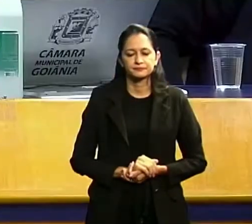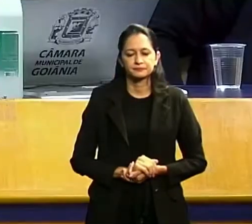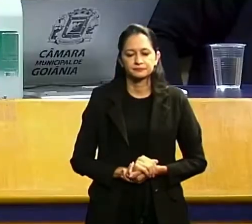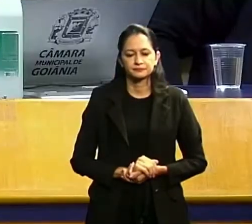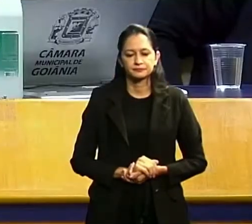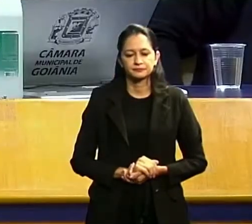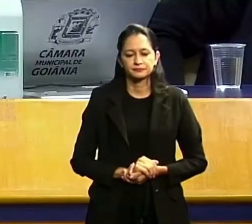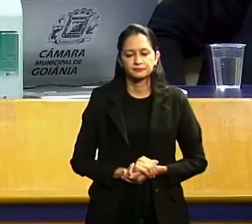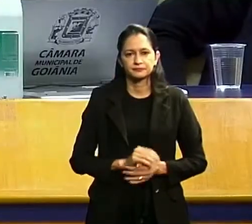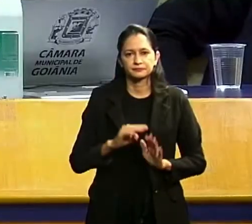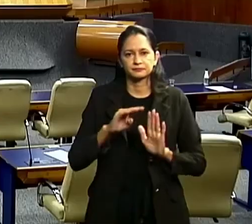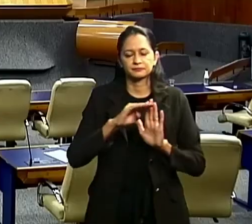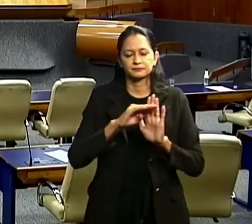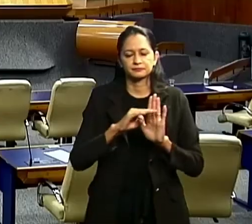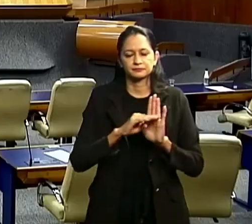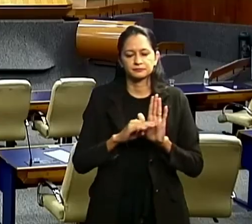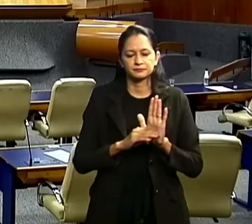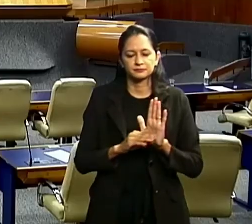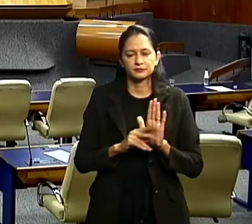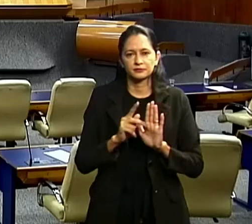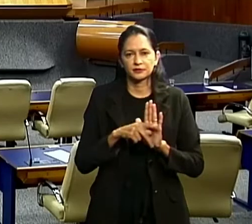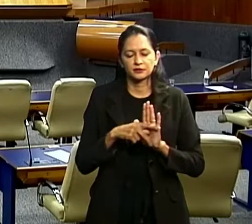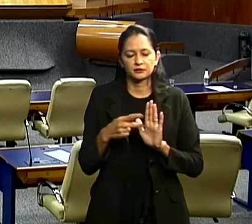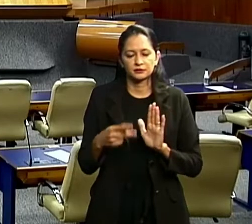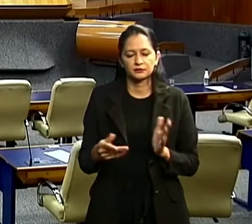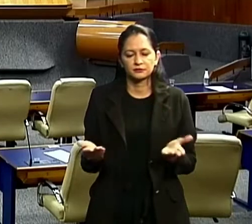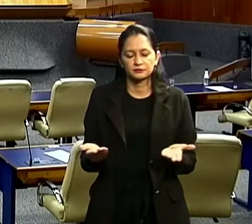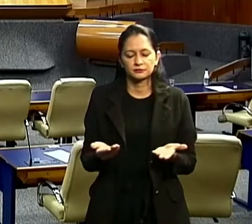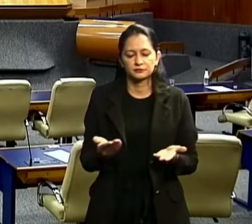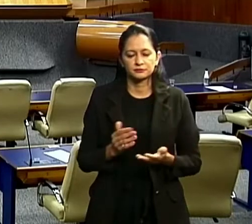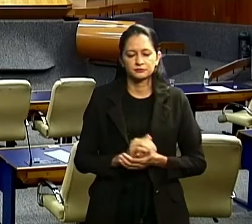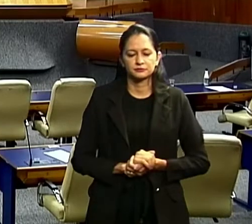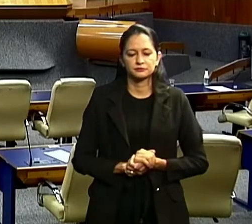Pauta da ordem do dia. Estou preocupado, viu?